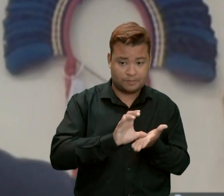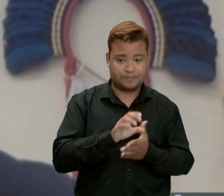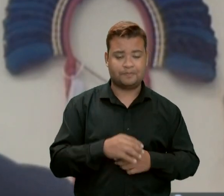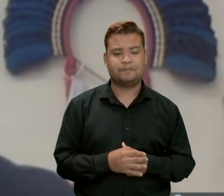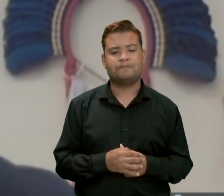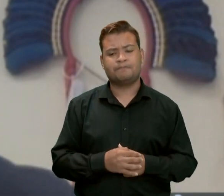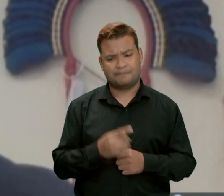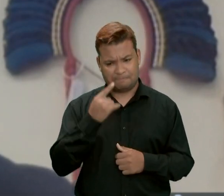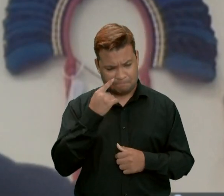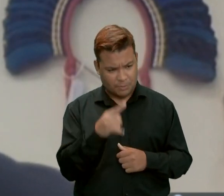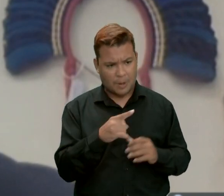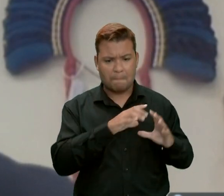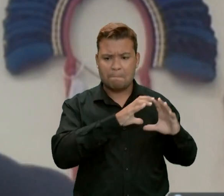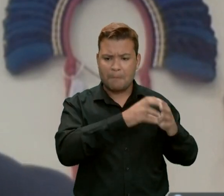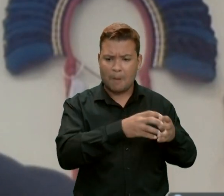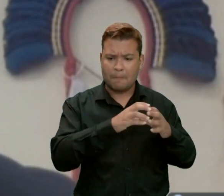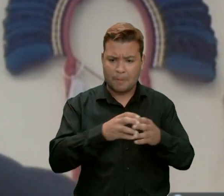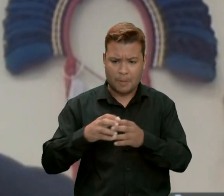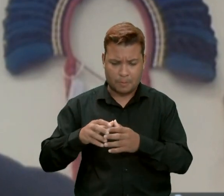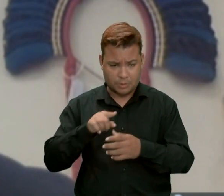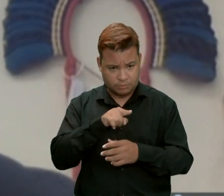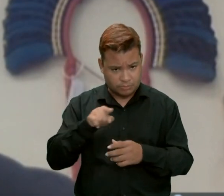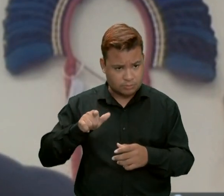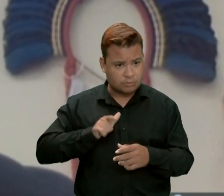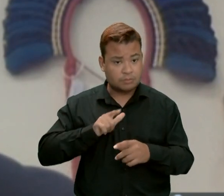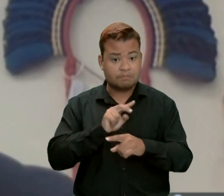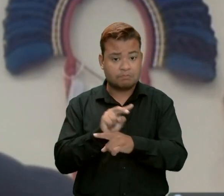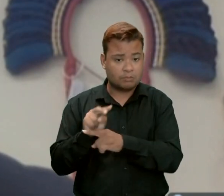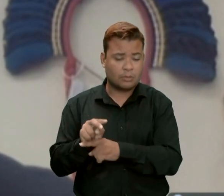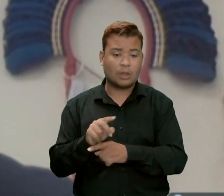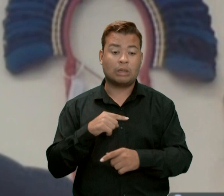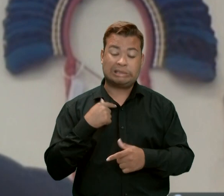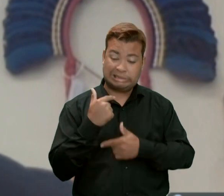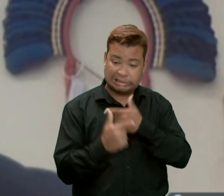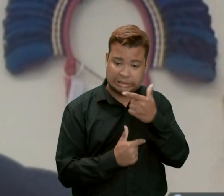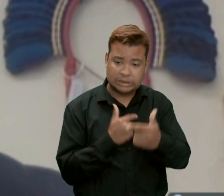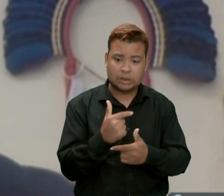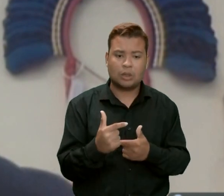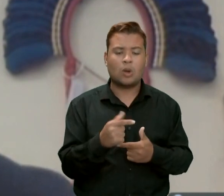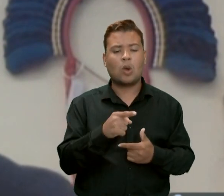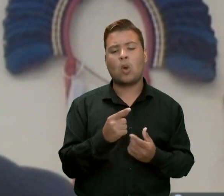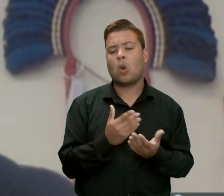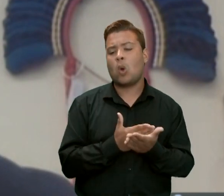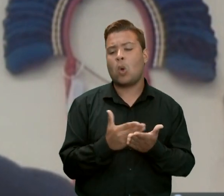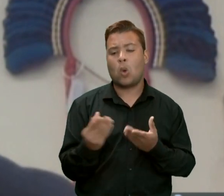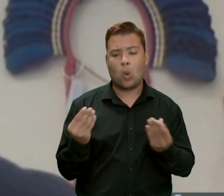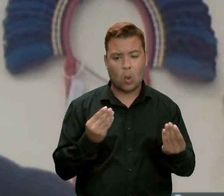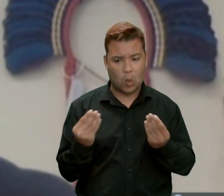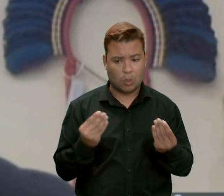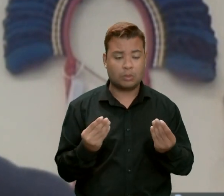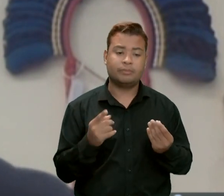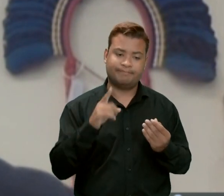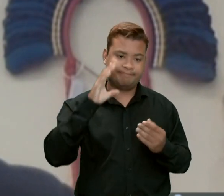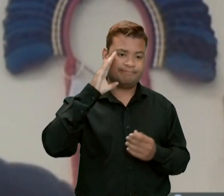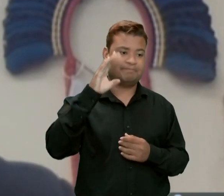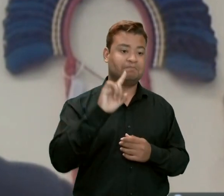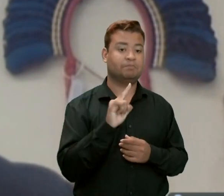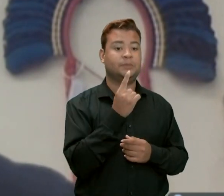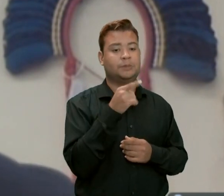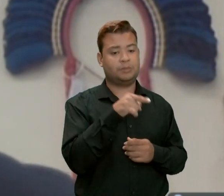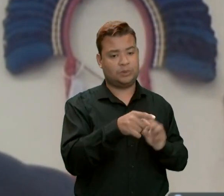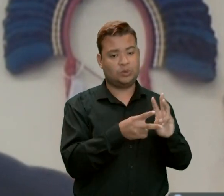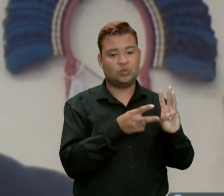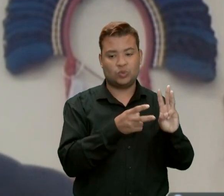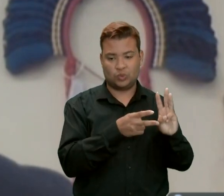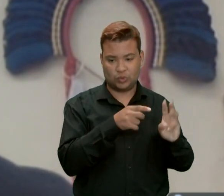Essa atuação em relação aos povos e comunidades tradicionais em geral começa, sem dúvida, pela questão indígena, né? A questão